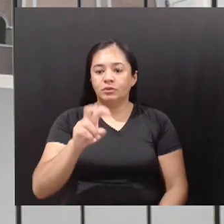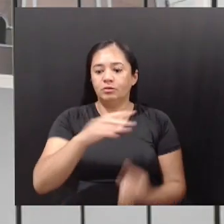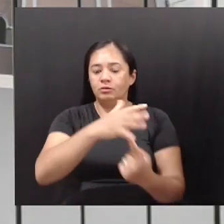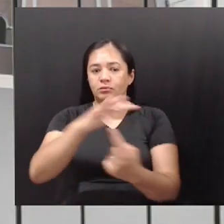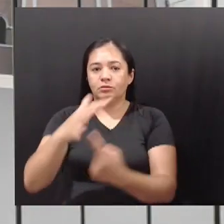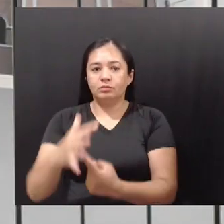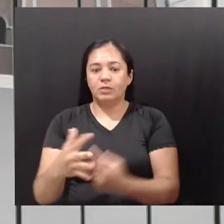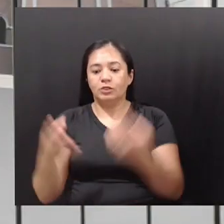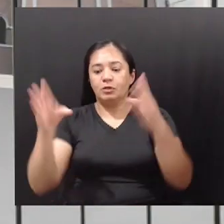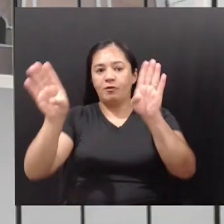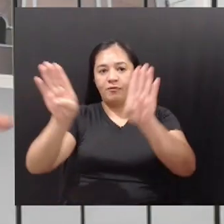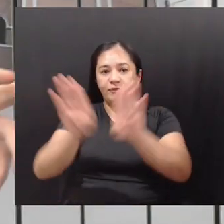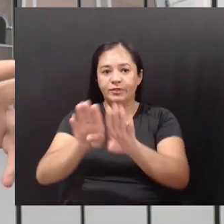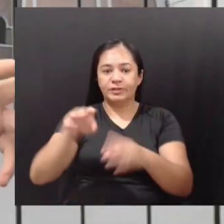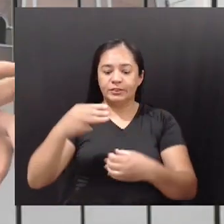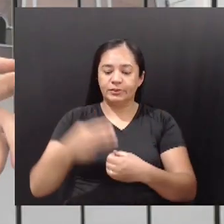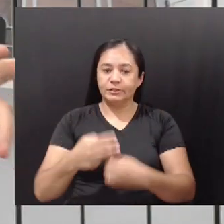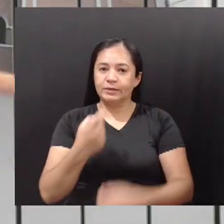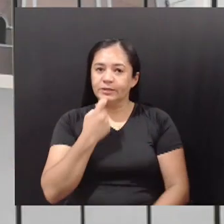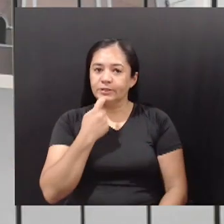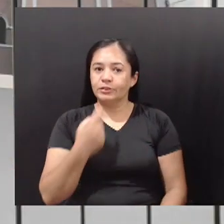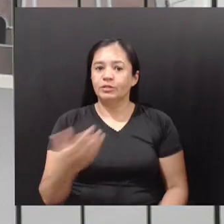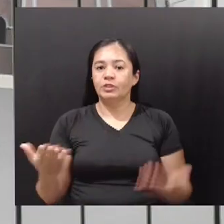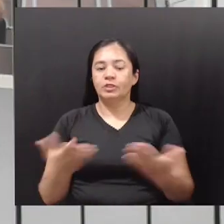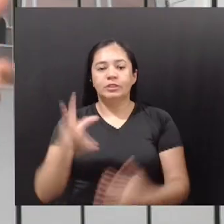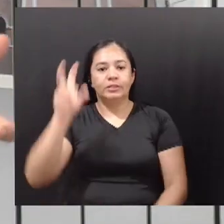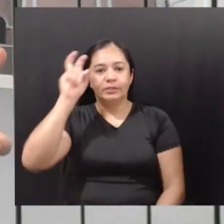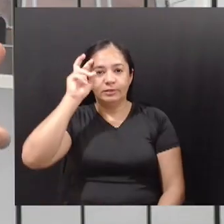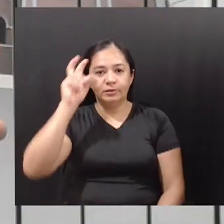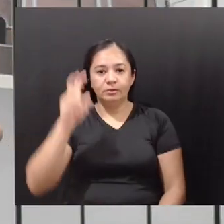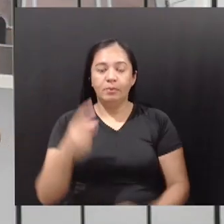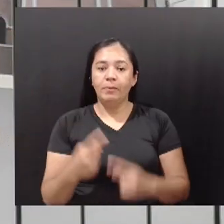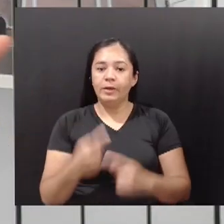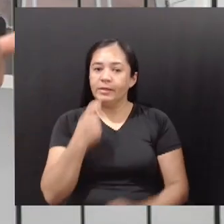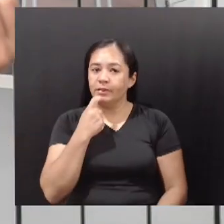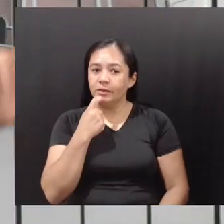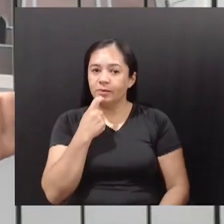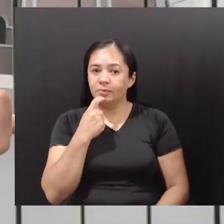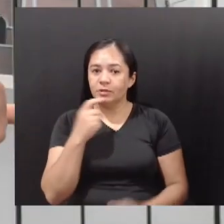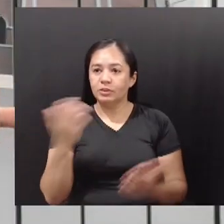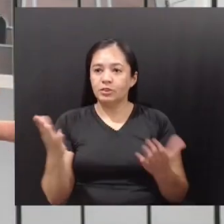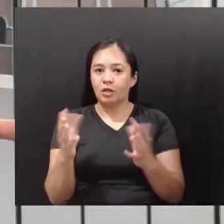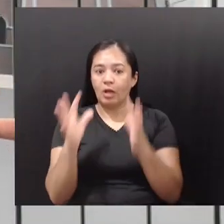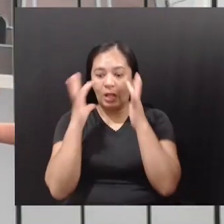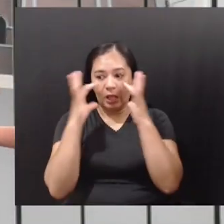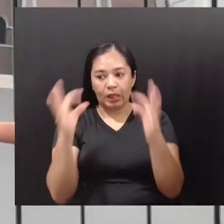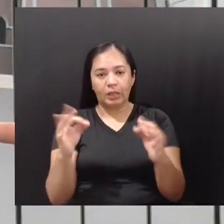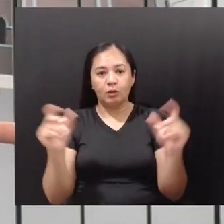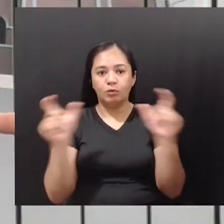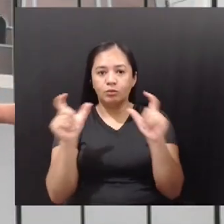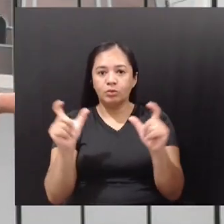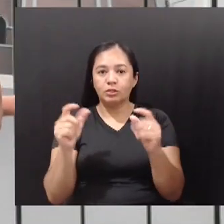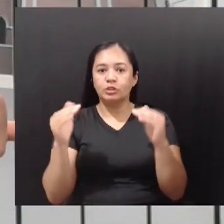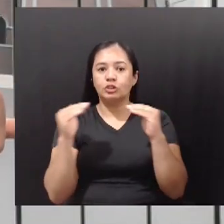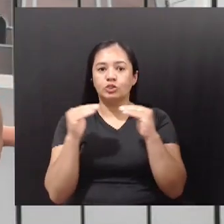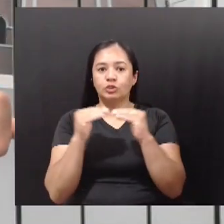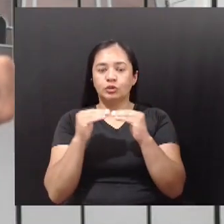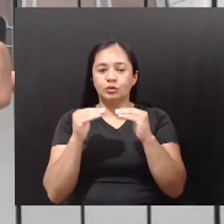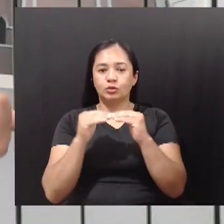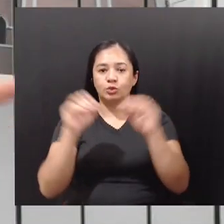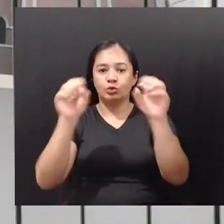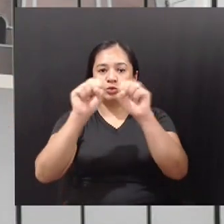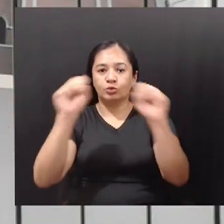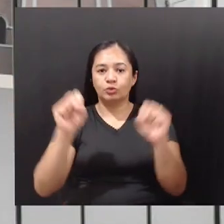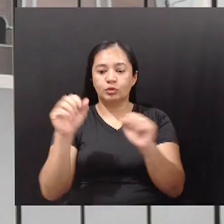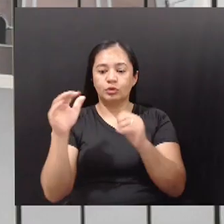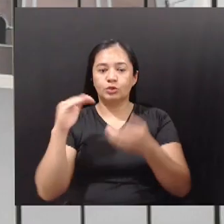municipais nesta quinta-feira. Campinas está em estado de atenção, de acordo com o Sistema Integrado de Defesa Civil